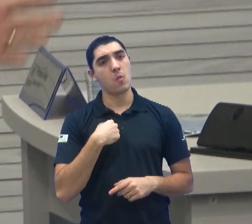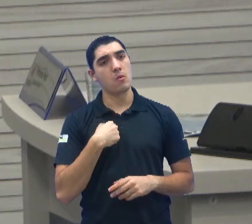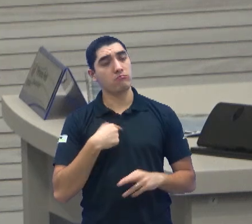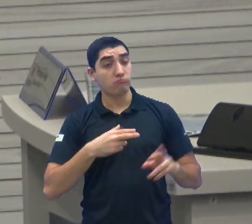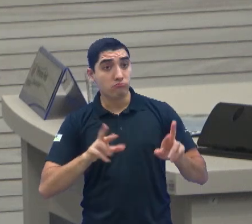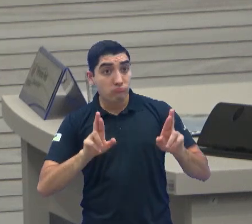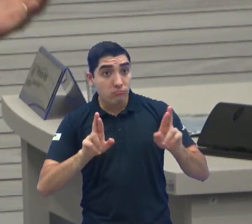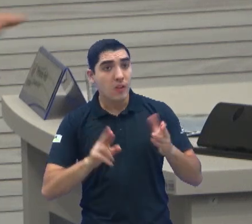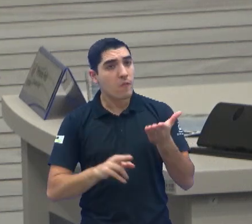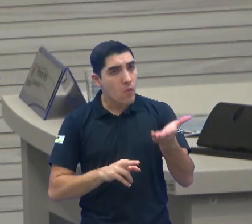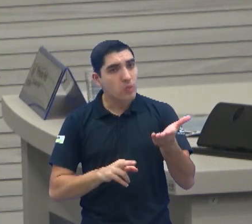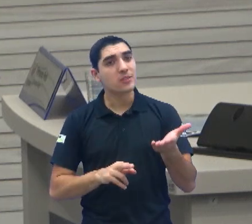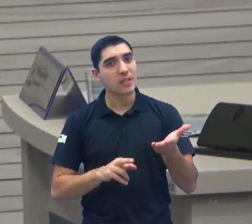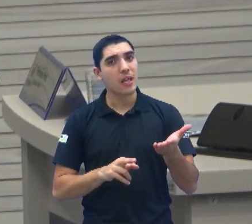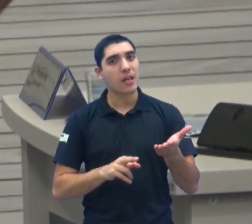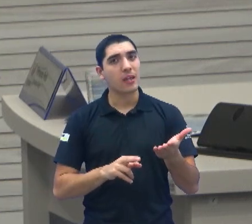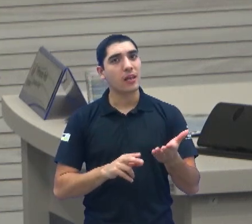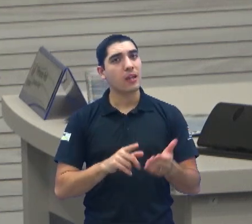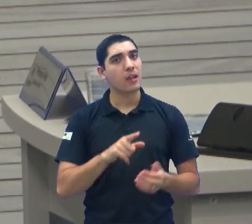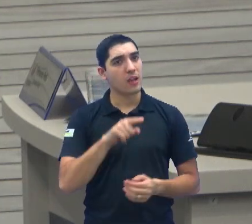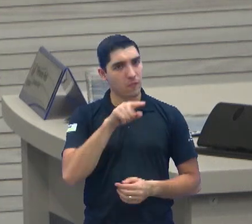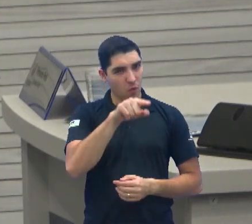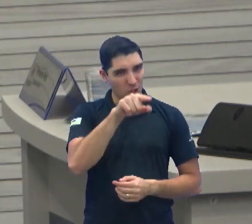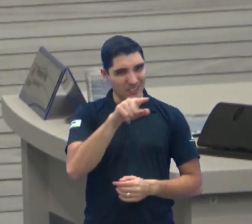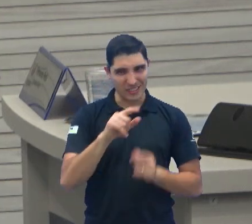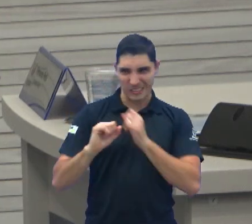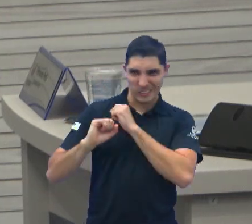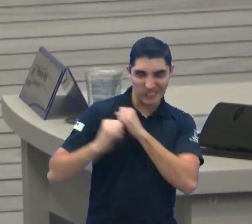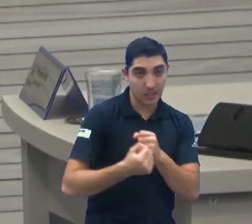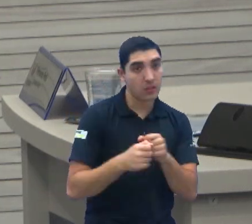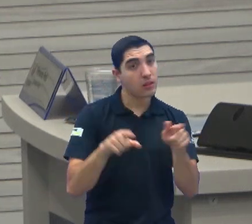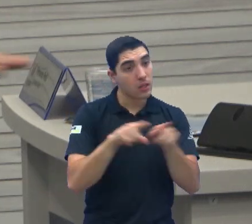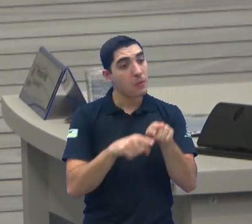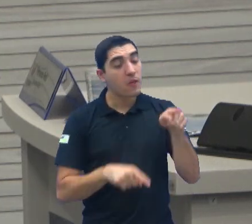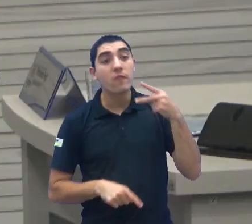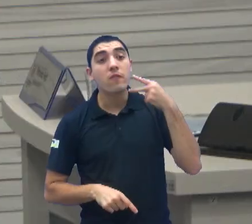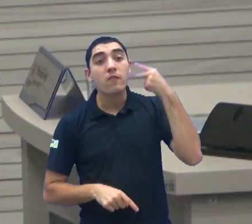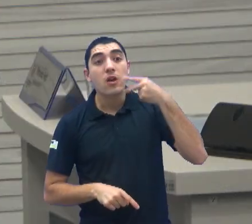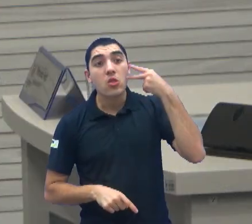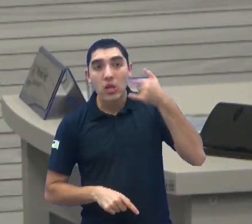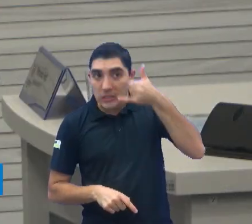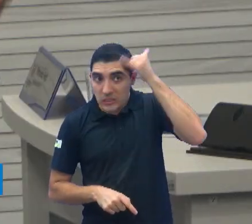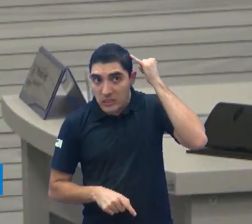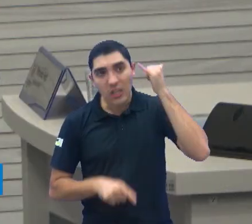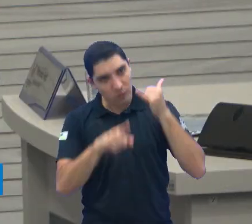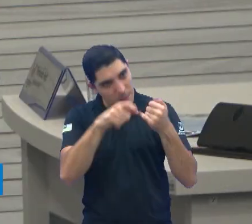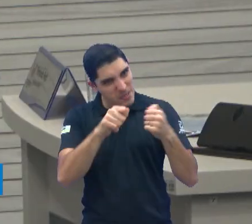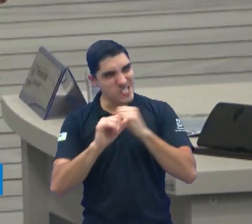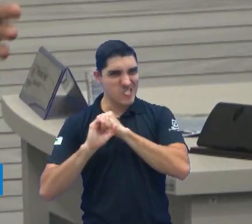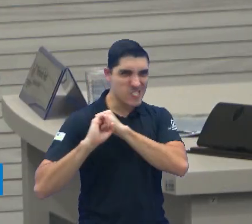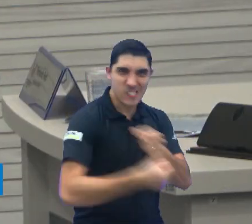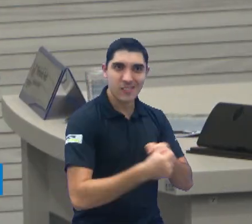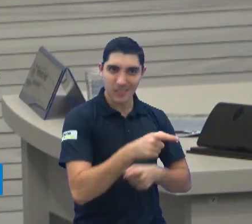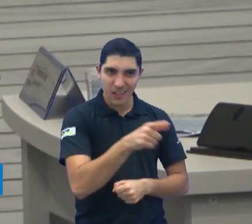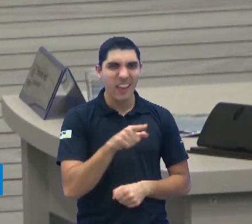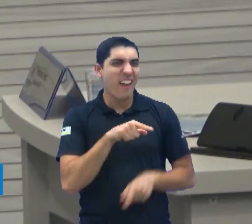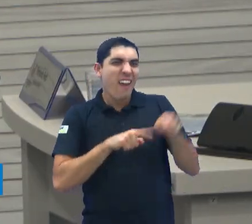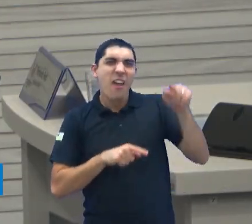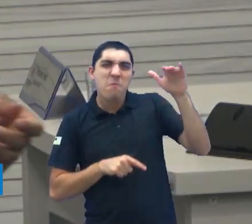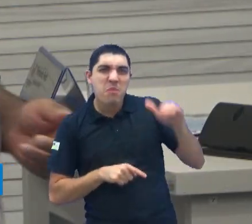que você desse um tranco daquele que você deu no professor, no vereador Sidney. Eu acho que está fácil para você, viu? Ele é pequenininho, tá